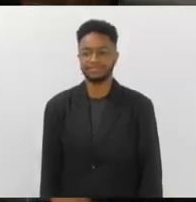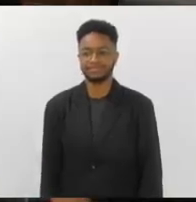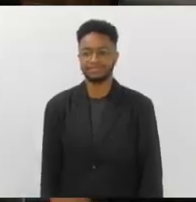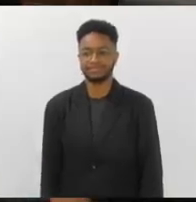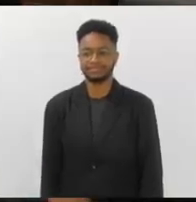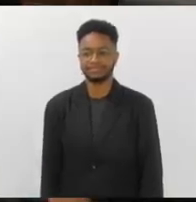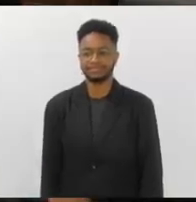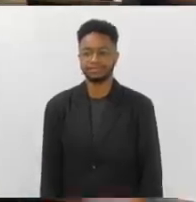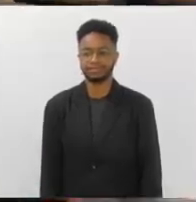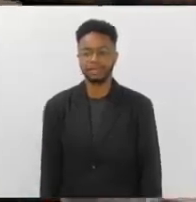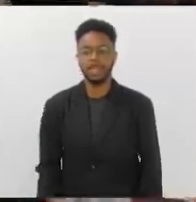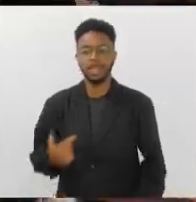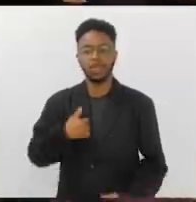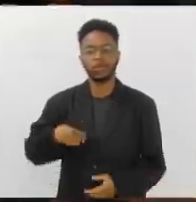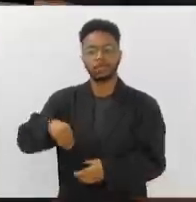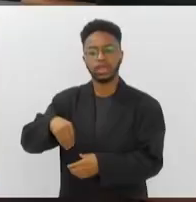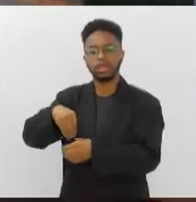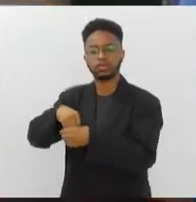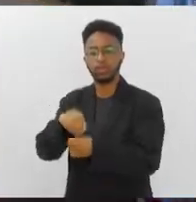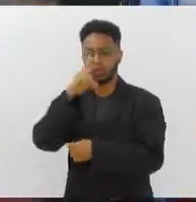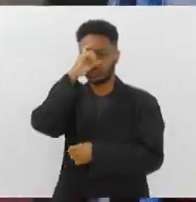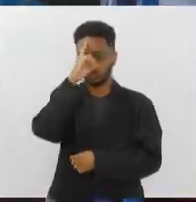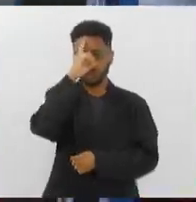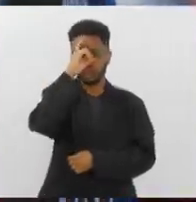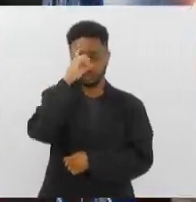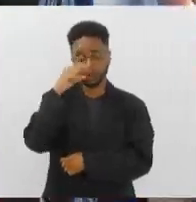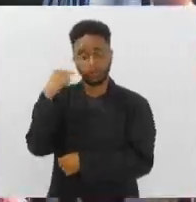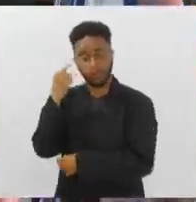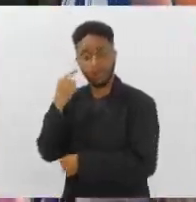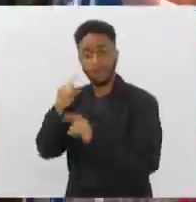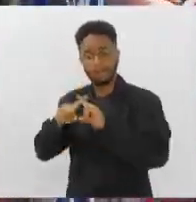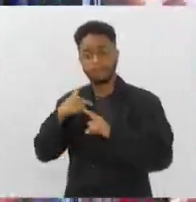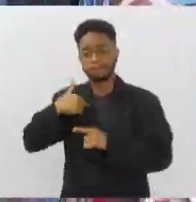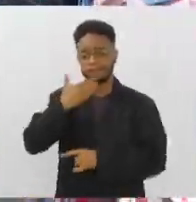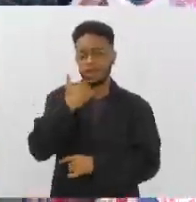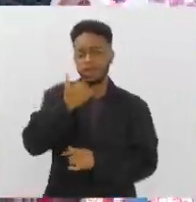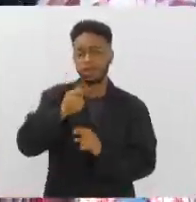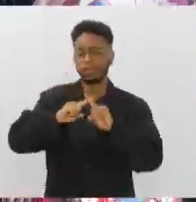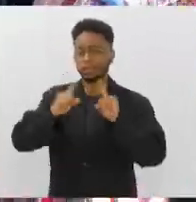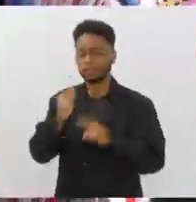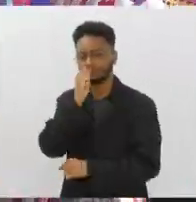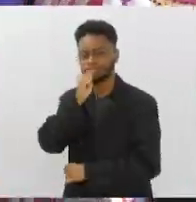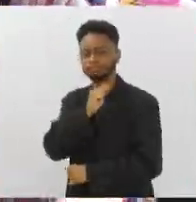Tô no hospício, é, tô melhorando, mas tá sendo um sacrifício.